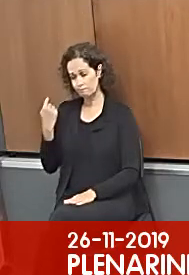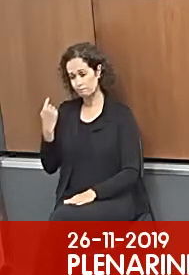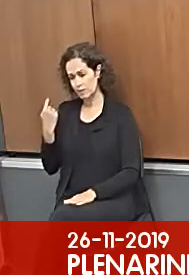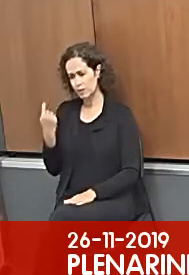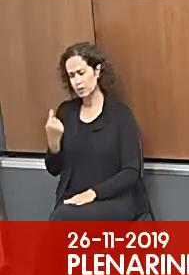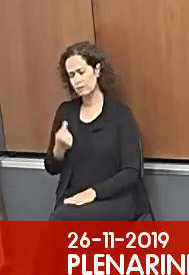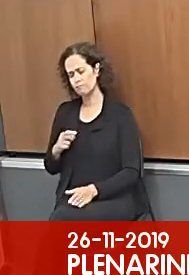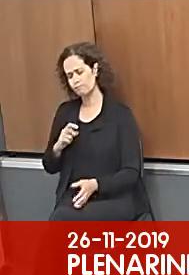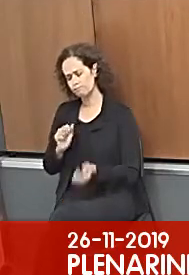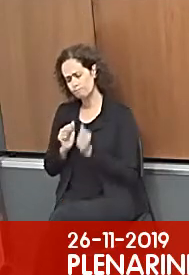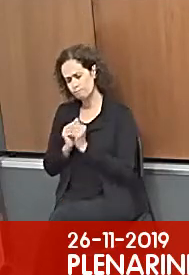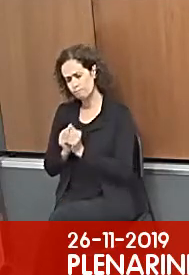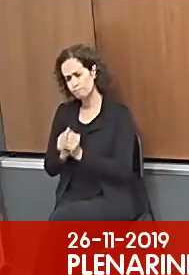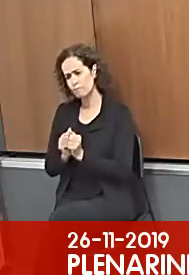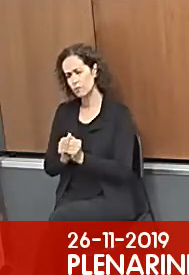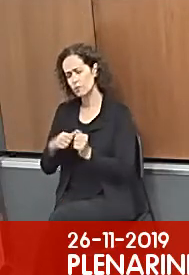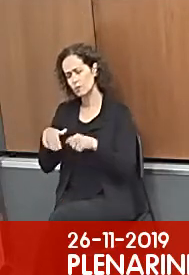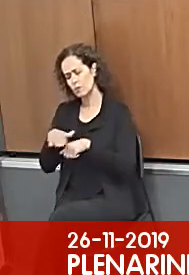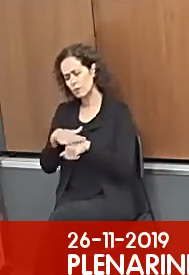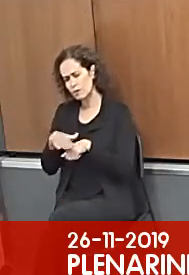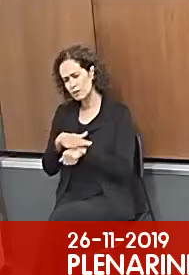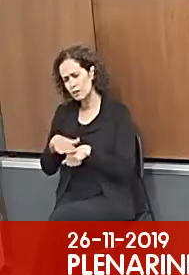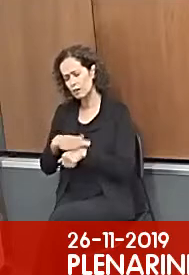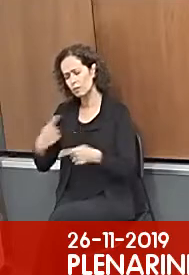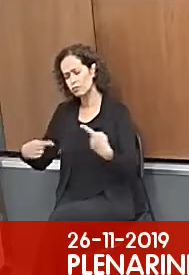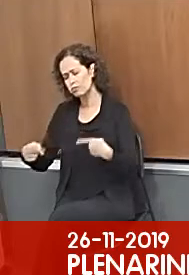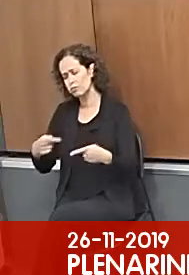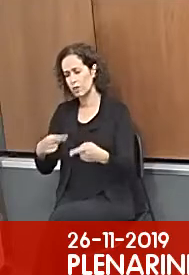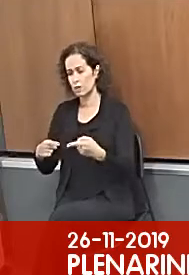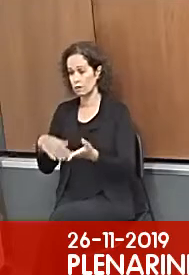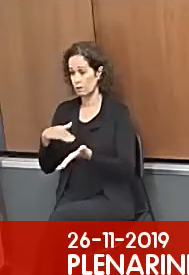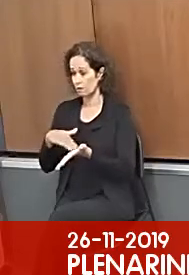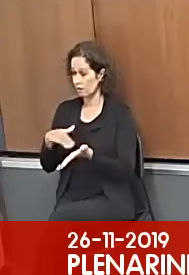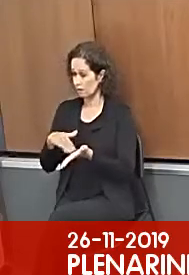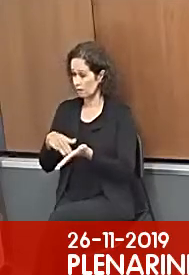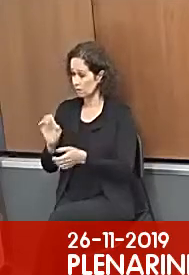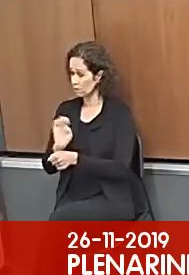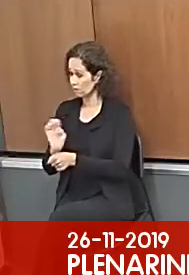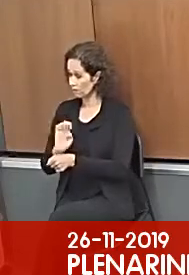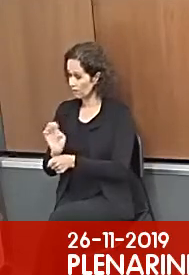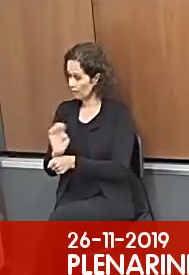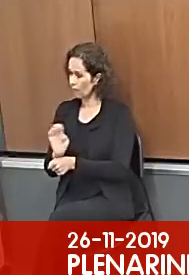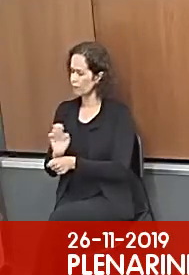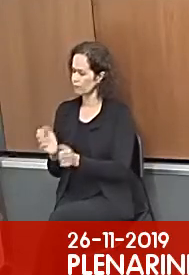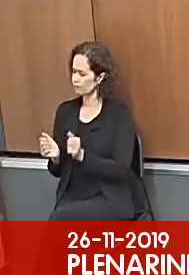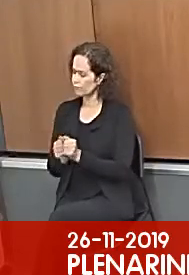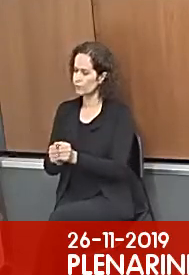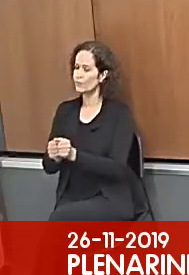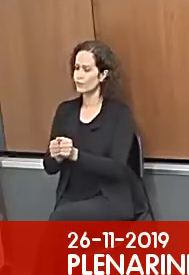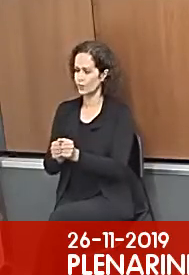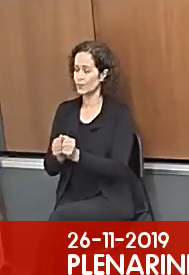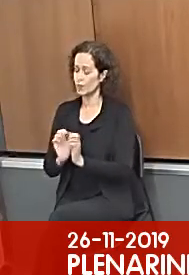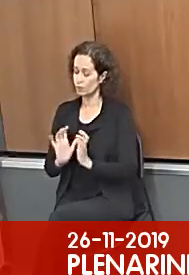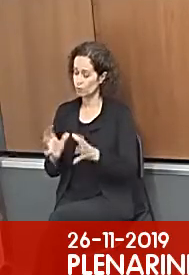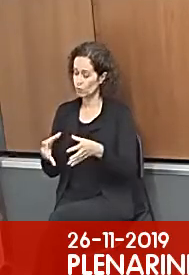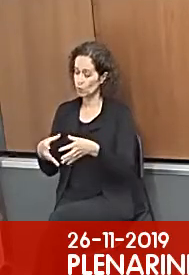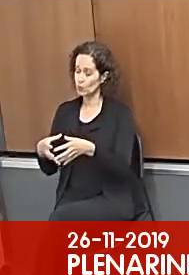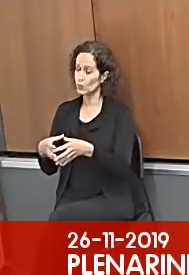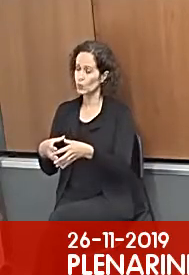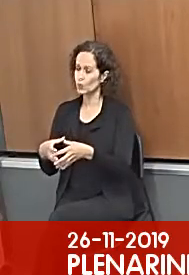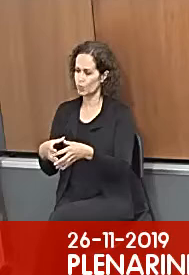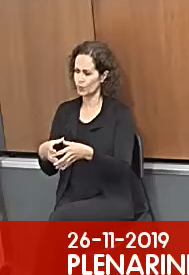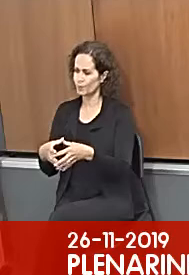tema. Então, a secretária de Estado está nos ouvindo, graças à comissão também, que levou o nosso